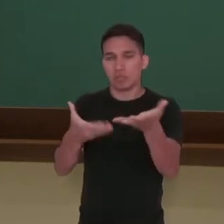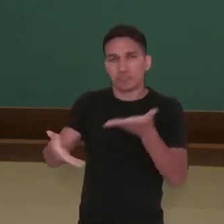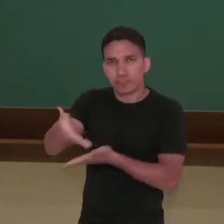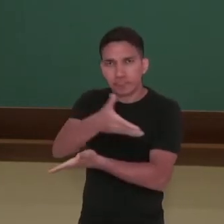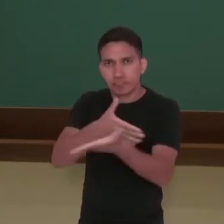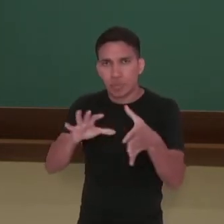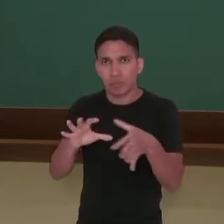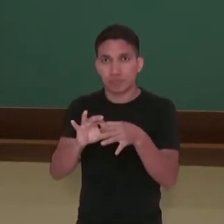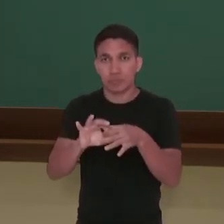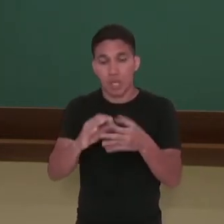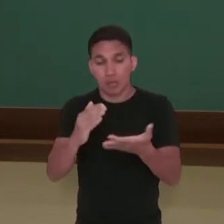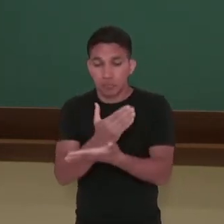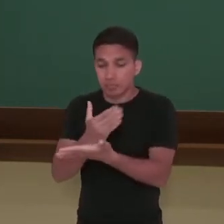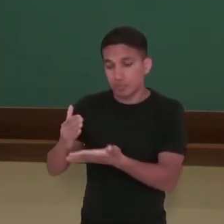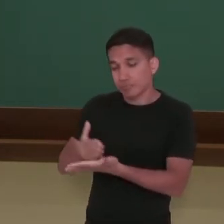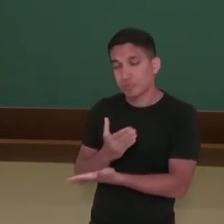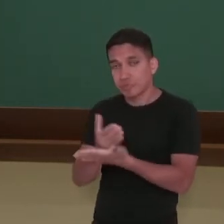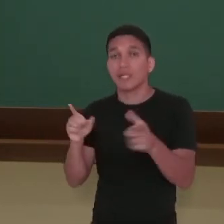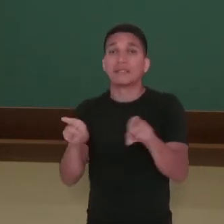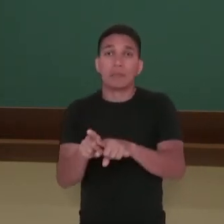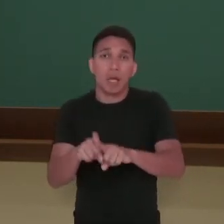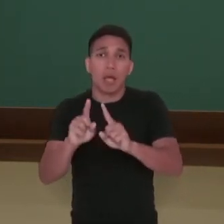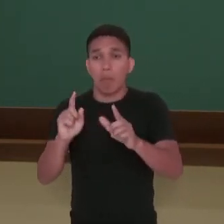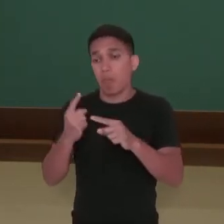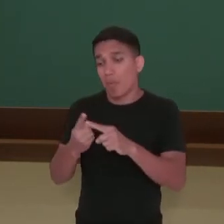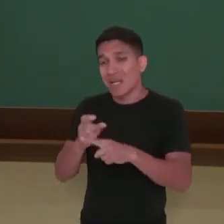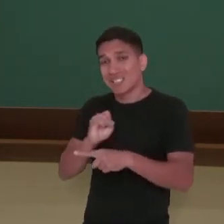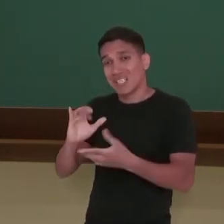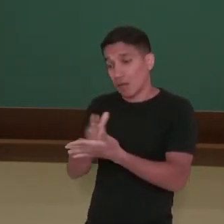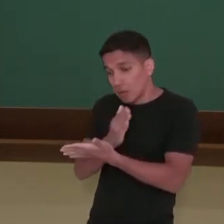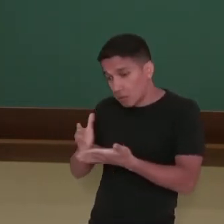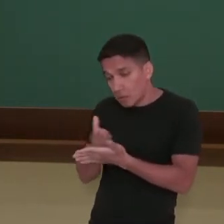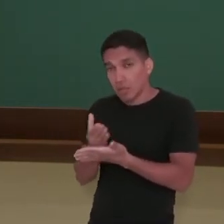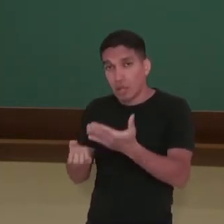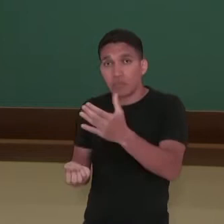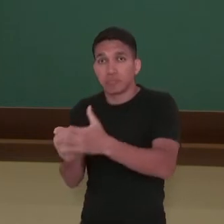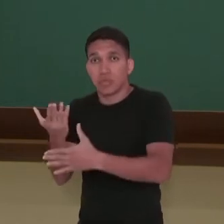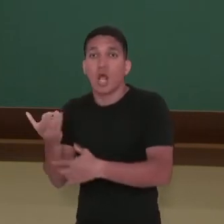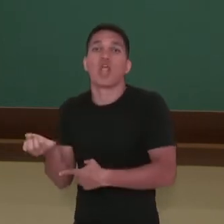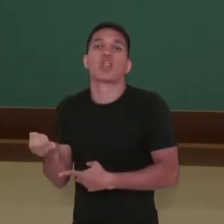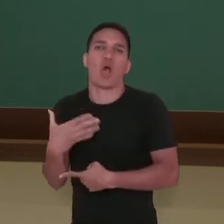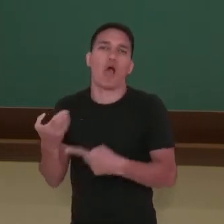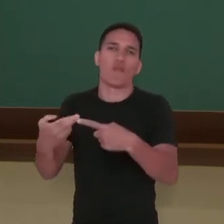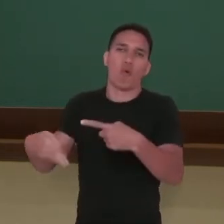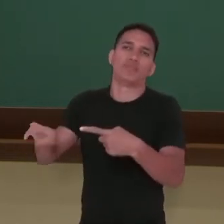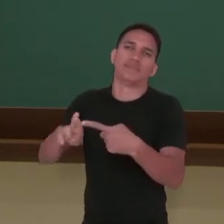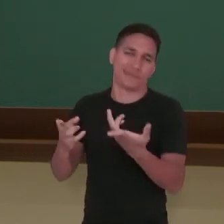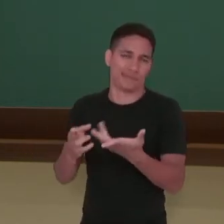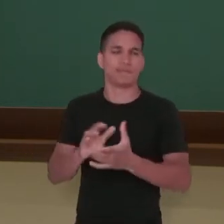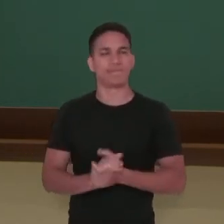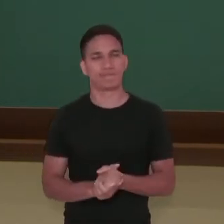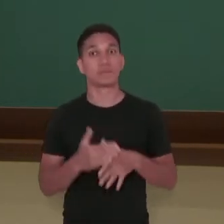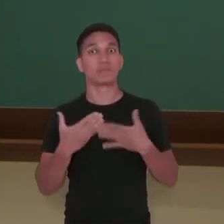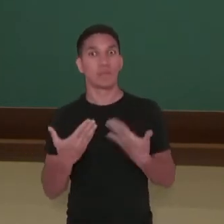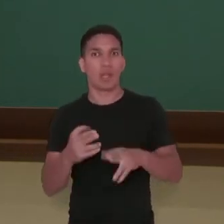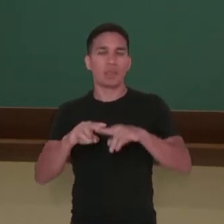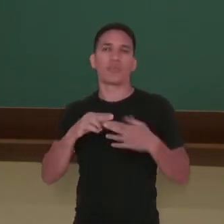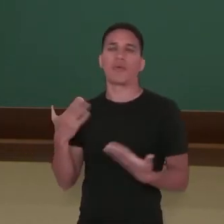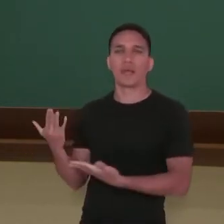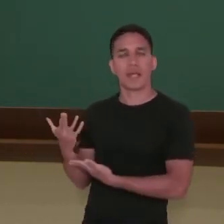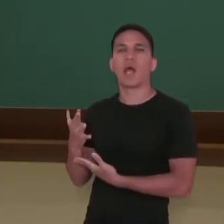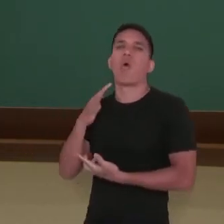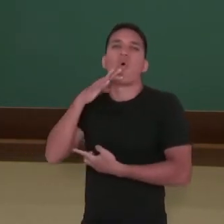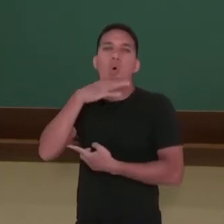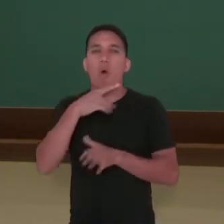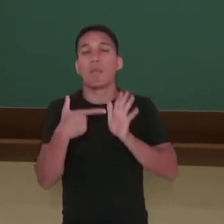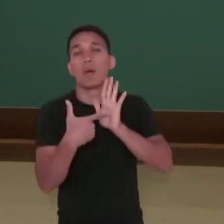de seleção que favoreceria a novos produtos a partir da reciclagem. Isso tudo, claro,